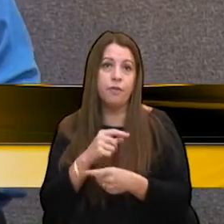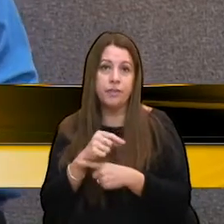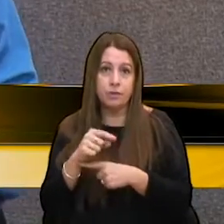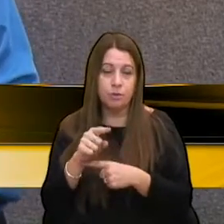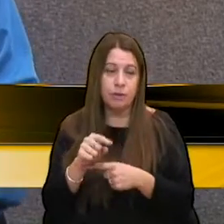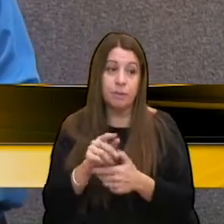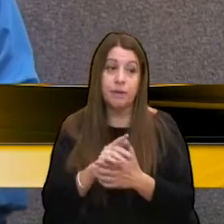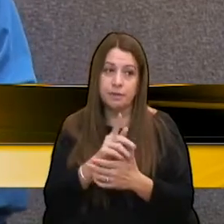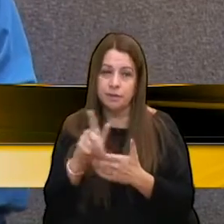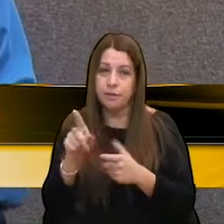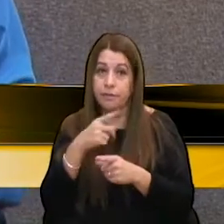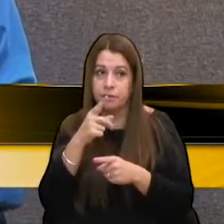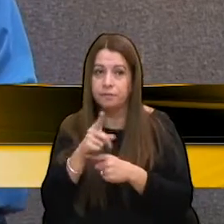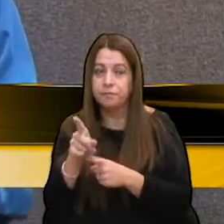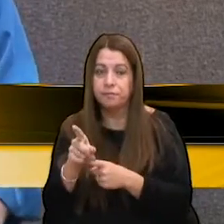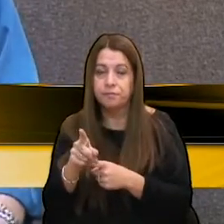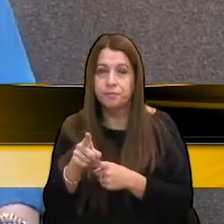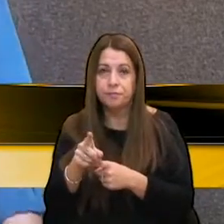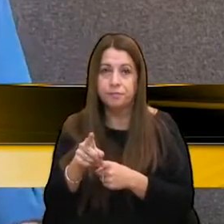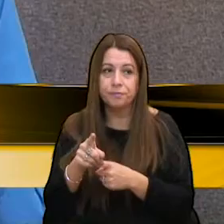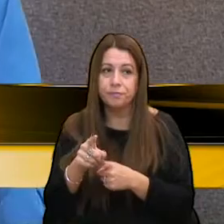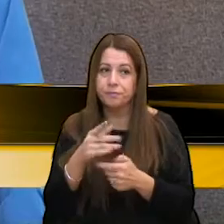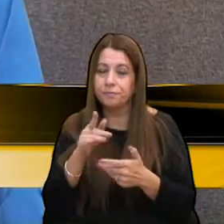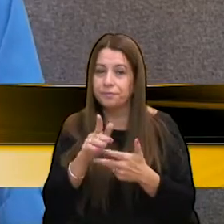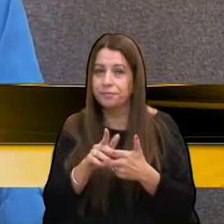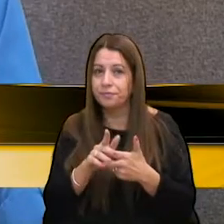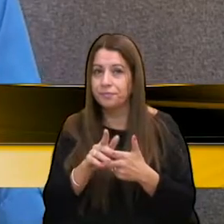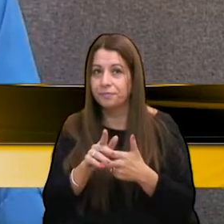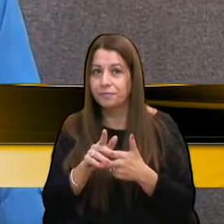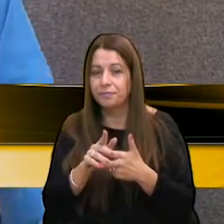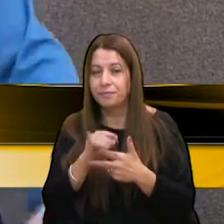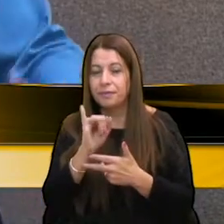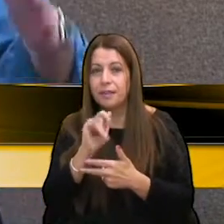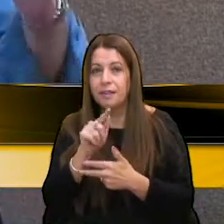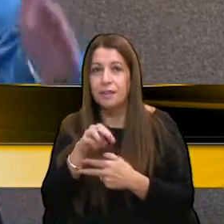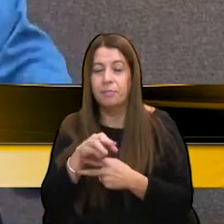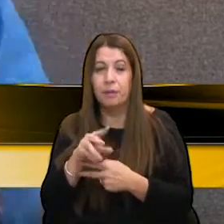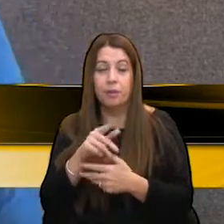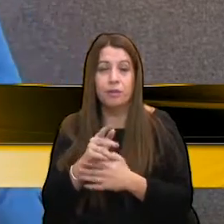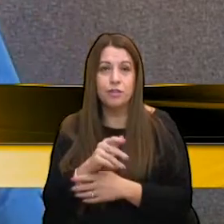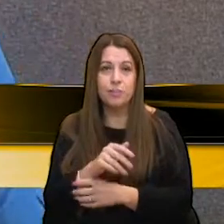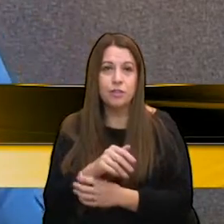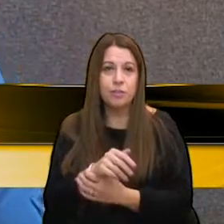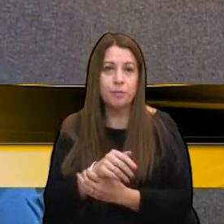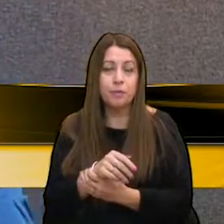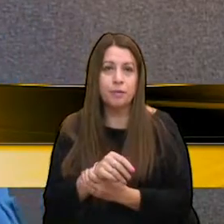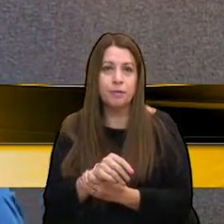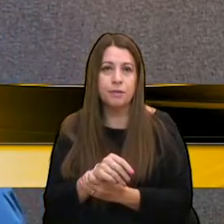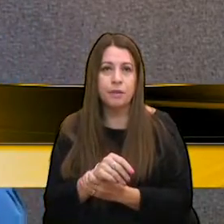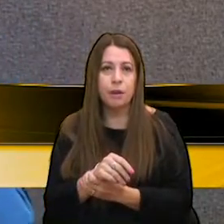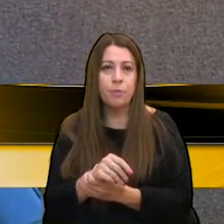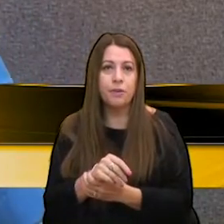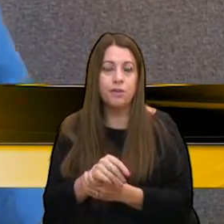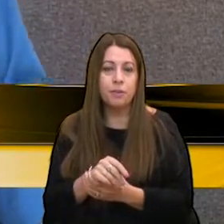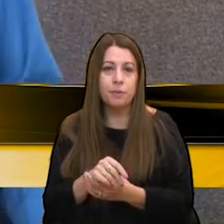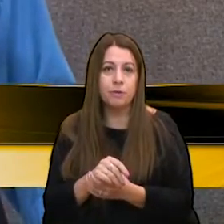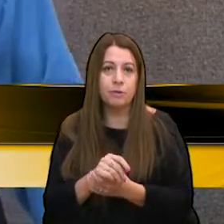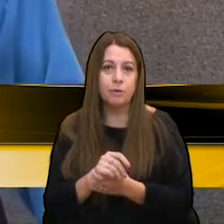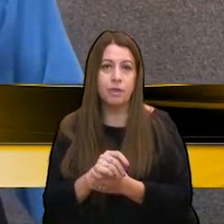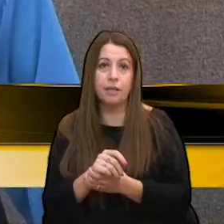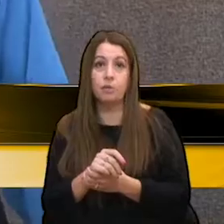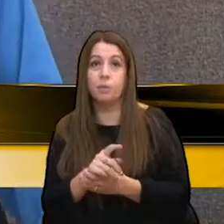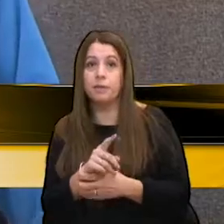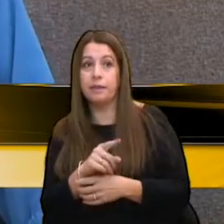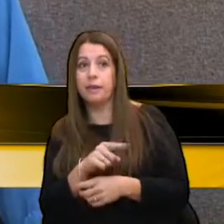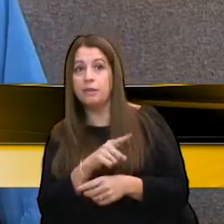projetos nem deveriam ser baixados para DPM e IGAN, aí sim uma análise da nossa própria assessoria jurídica.